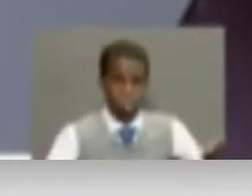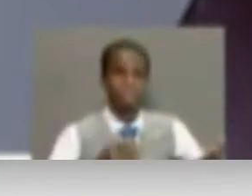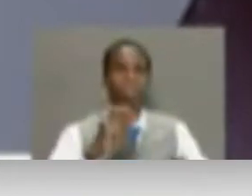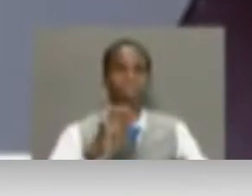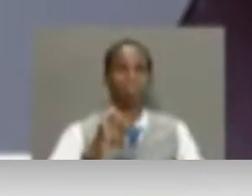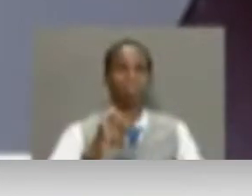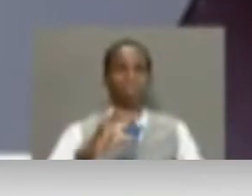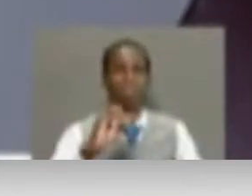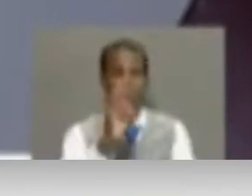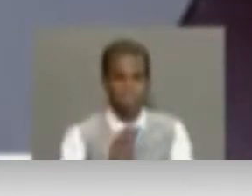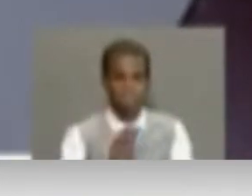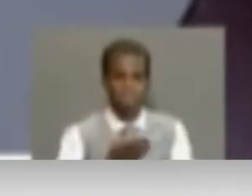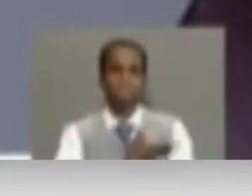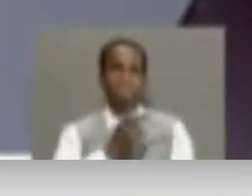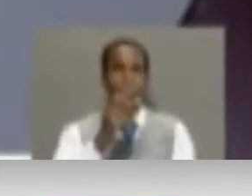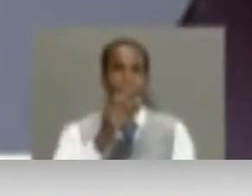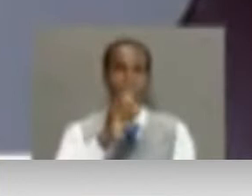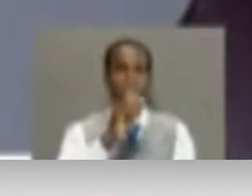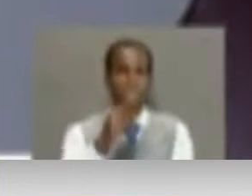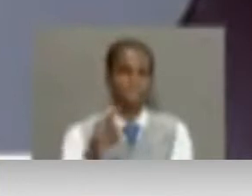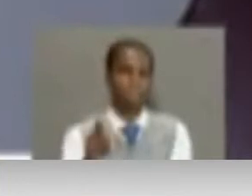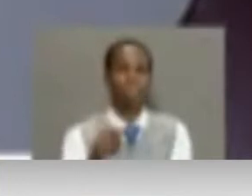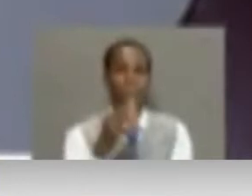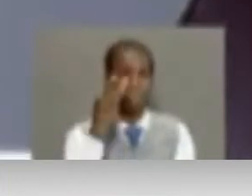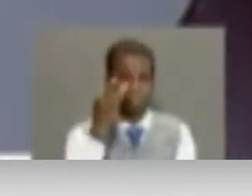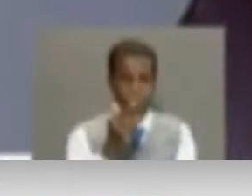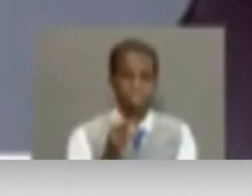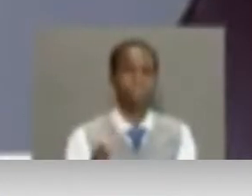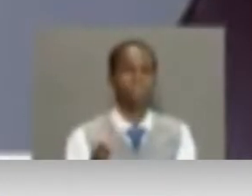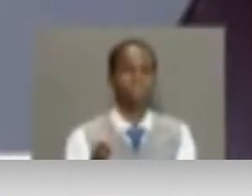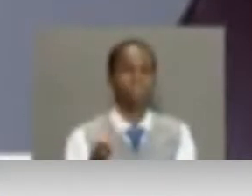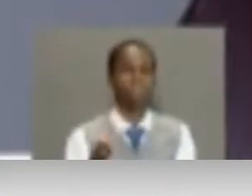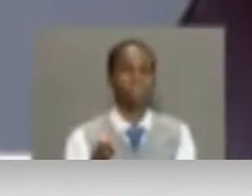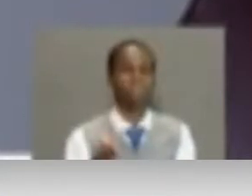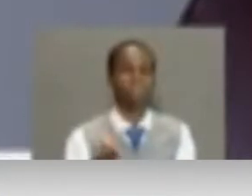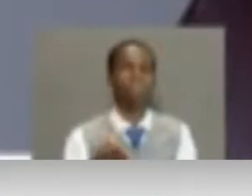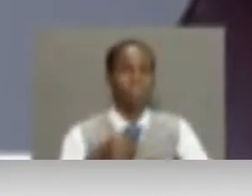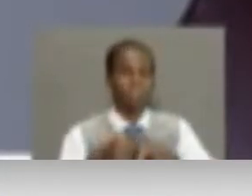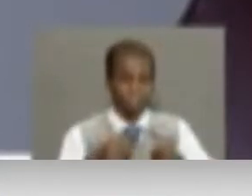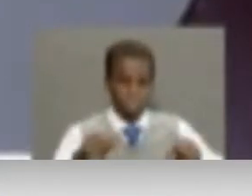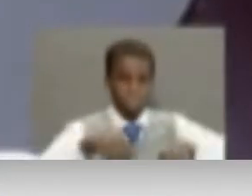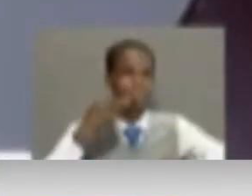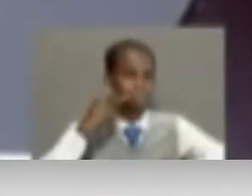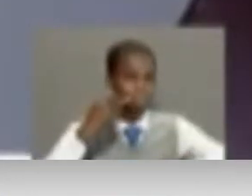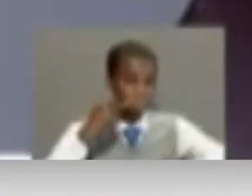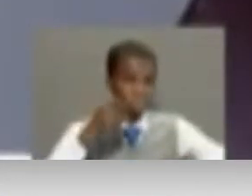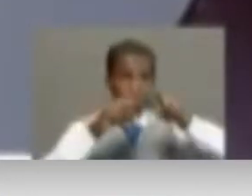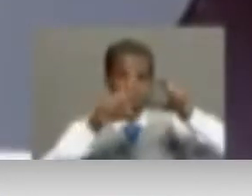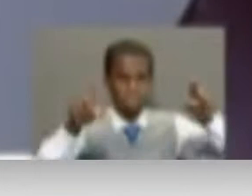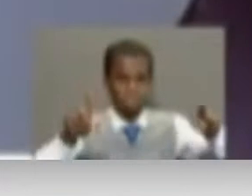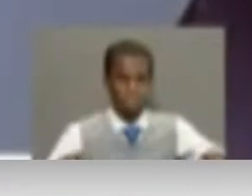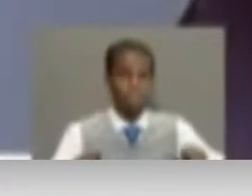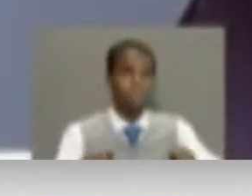engenharia sofisticadíssima e nesse aspecto posso dizer, quando dizemos que não temos bons quadros, esse acórdão